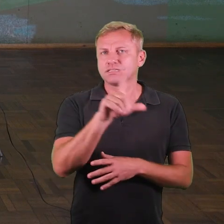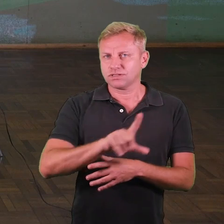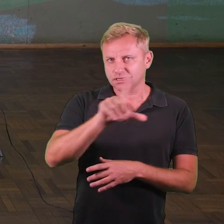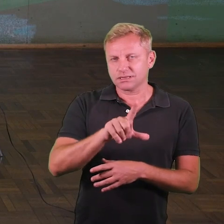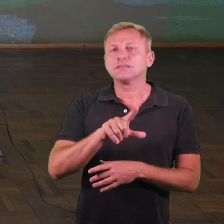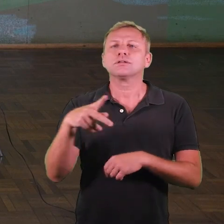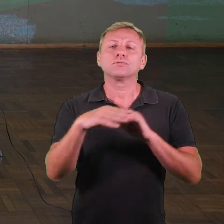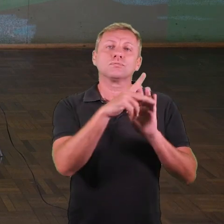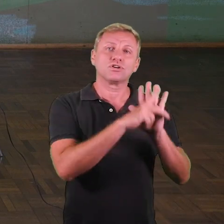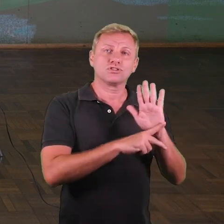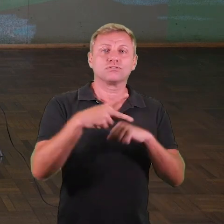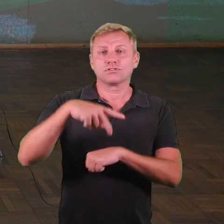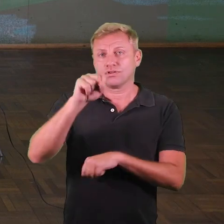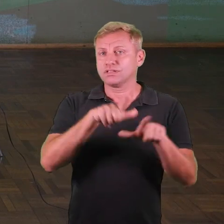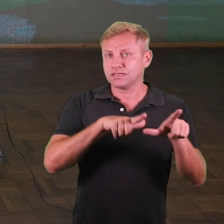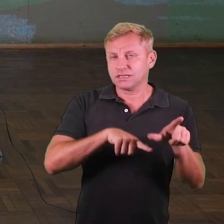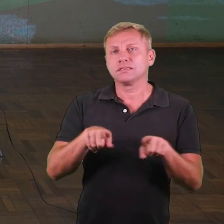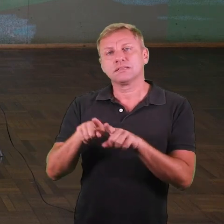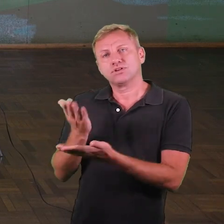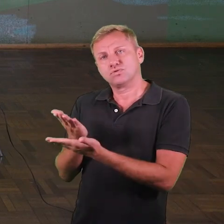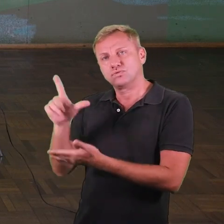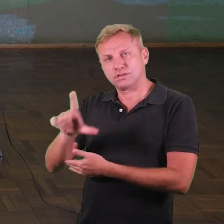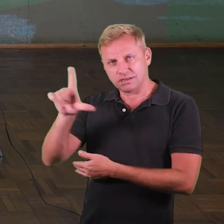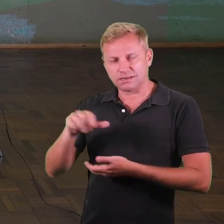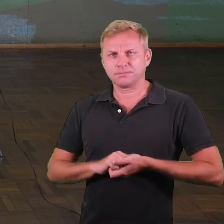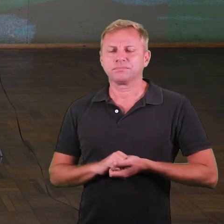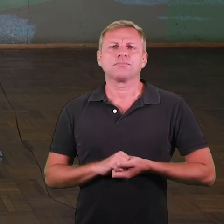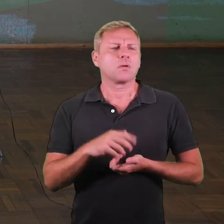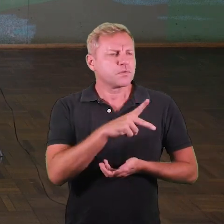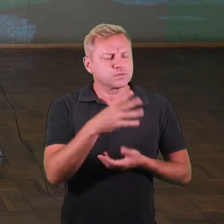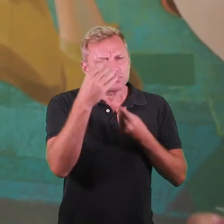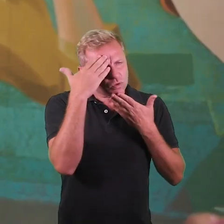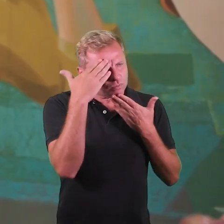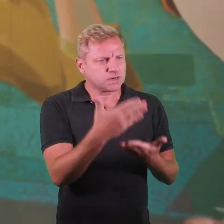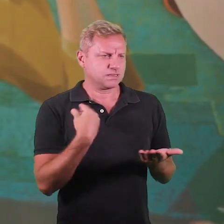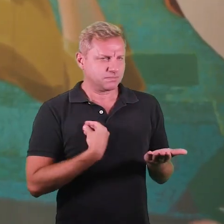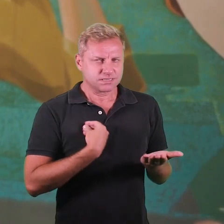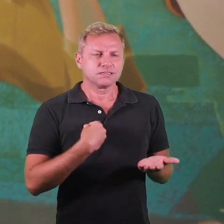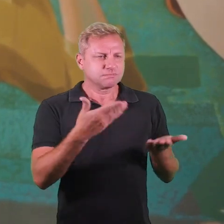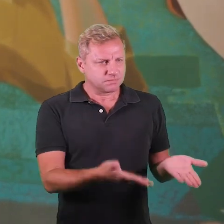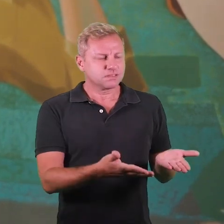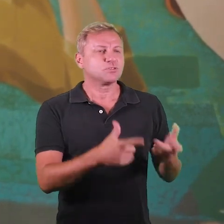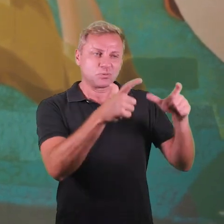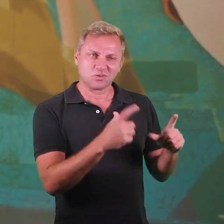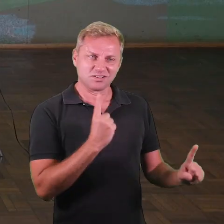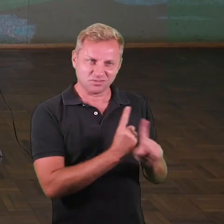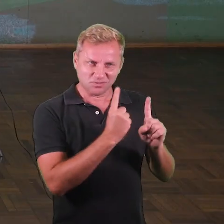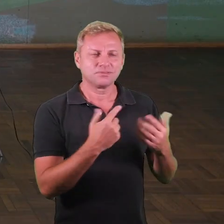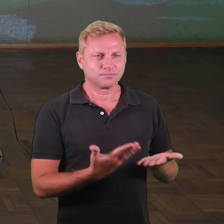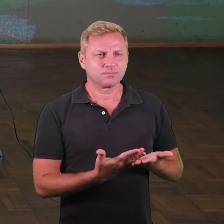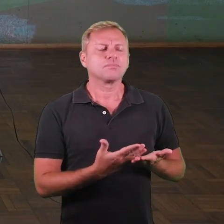Literária do Programa de Pós-Graduação em Letras e Estudos Literários. Professora, muito obrigado pela presença aqui no Ponto de